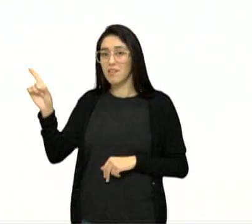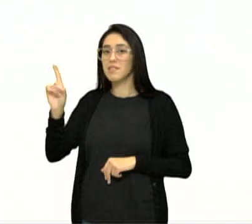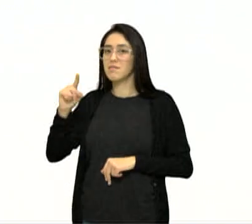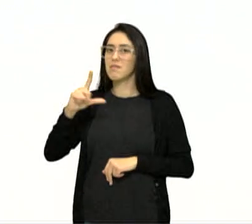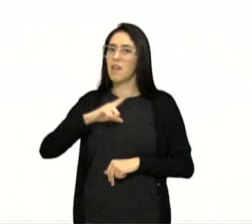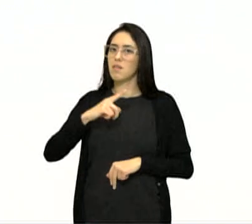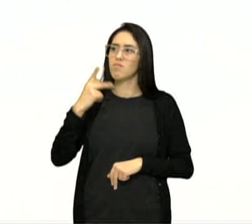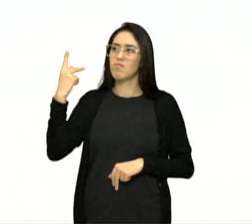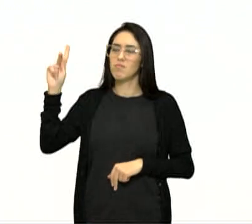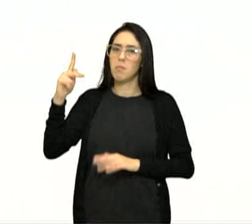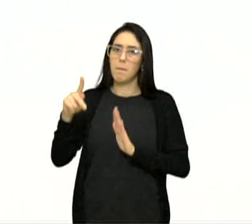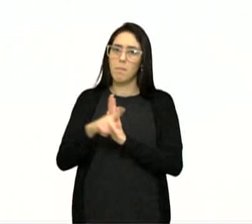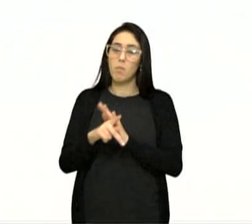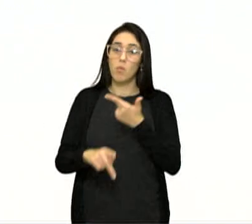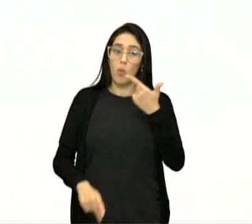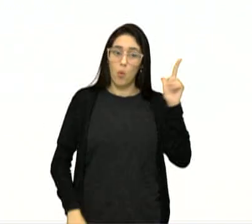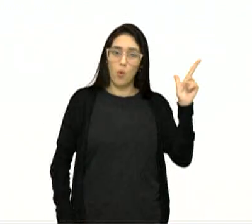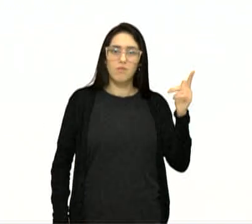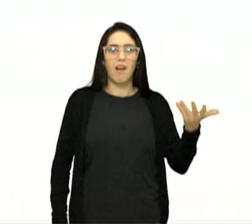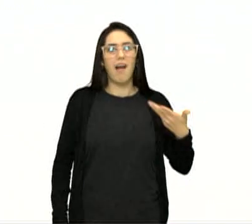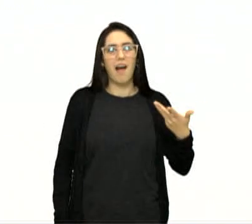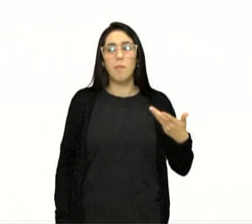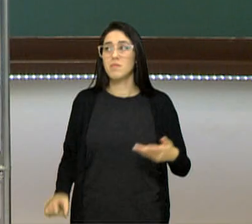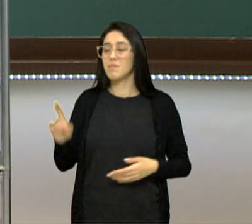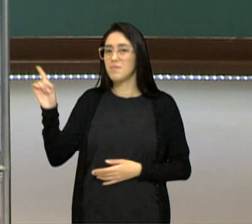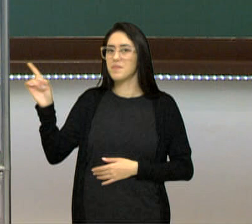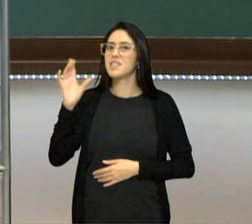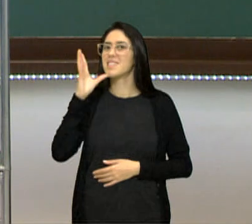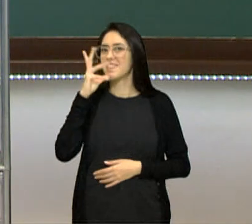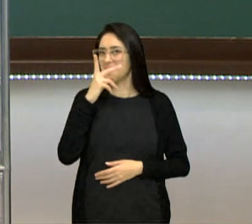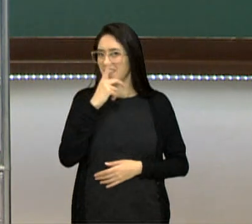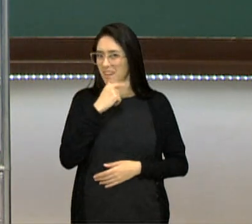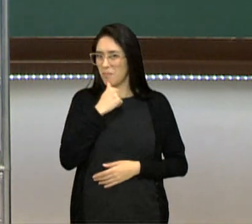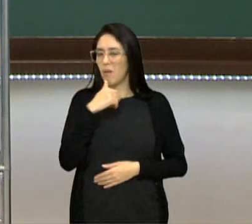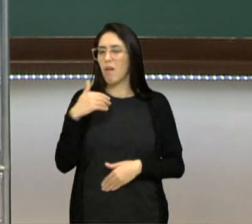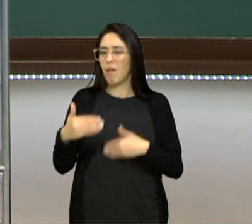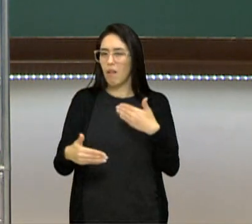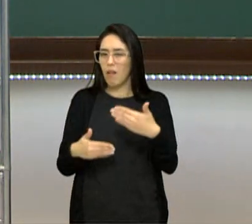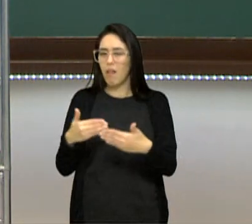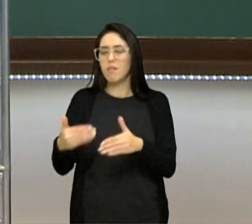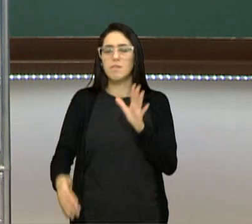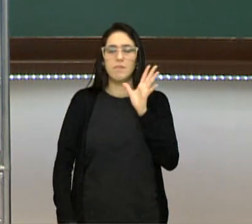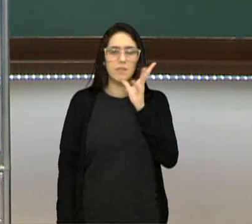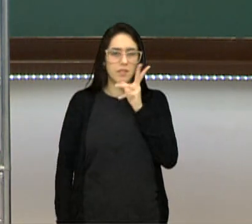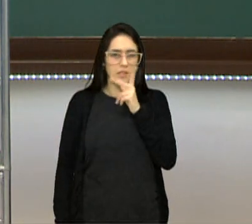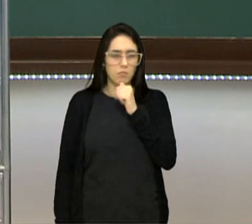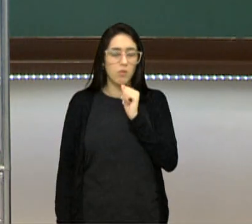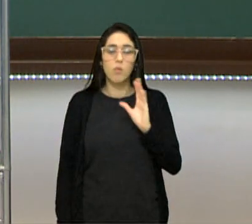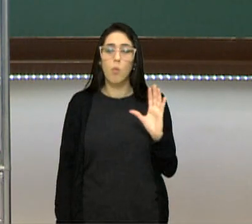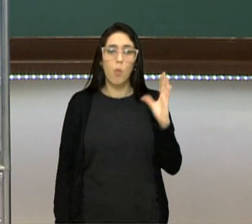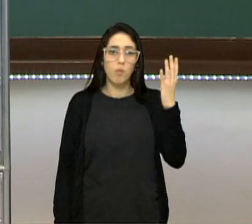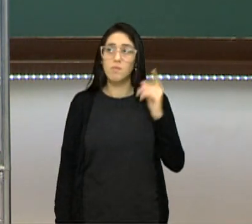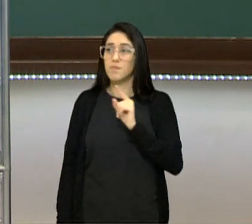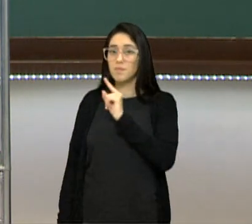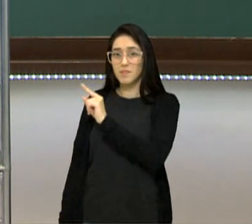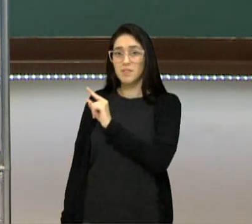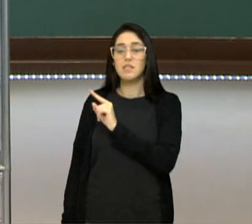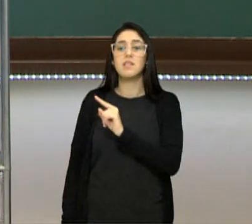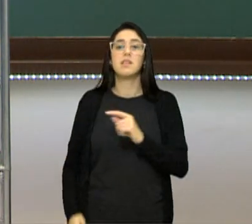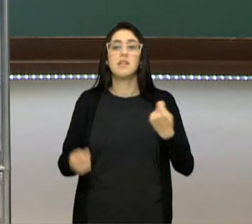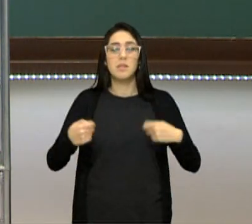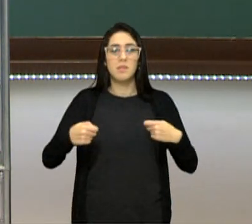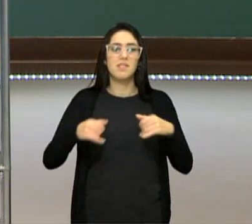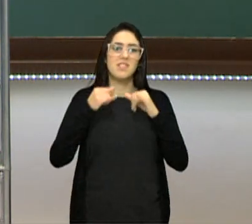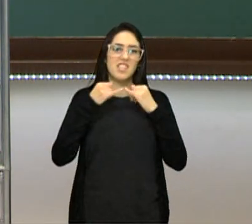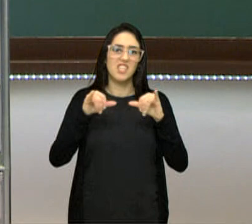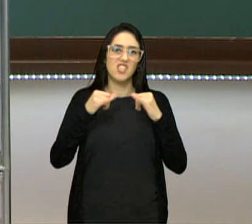especificidades. A outra é rápida, essa é bem lenta, bem mais lento o processo. Essa requer maior gasto energético, maior